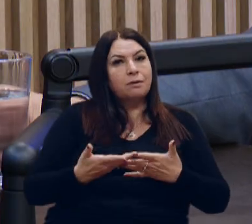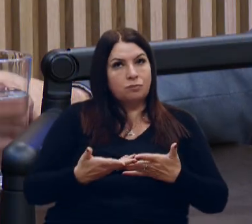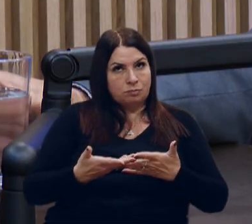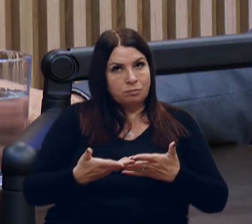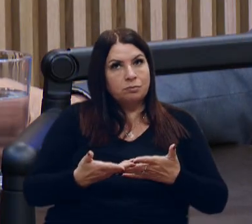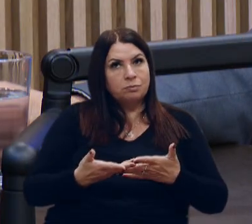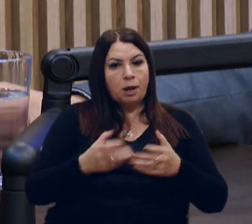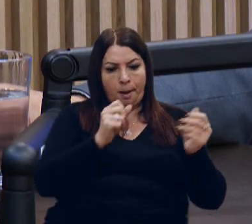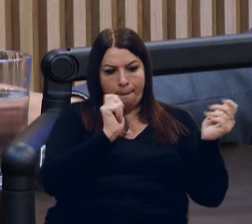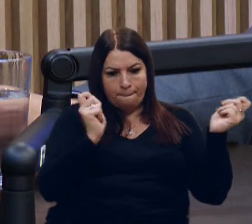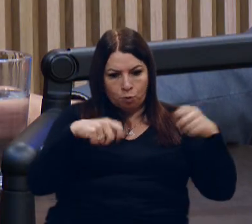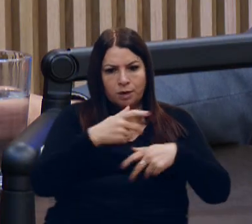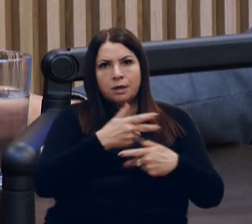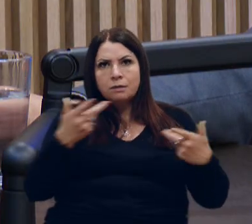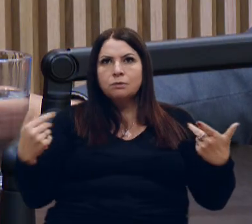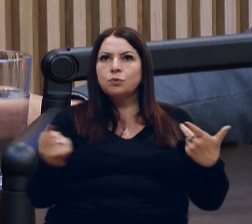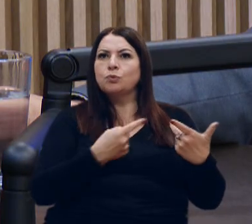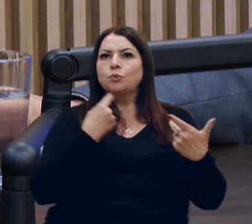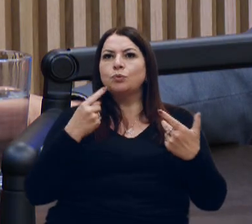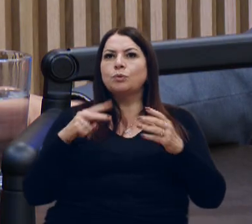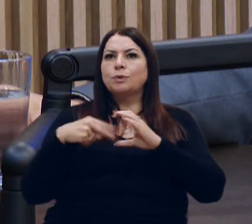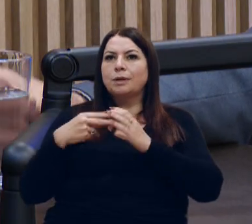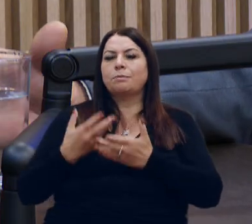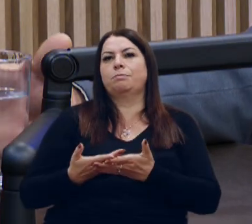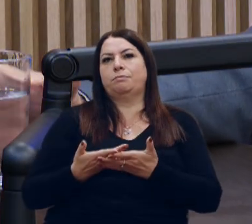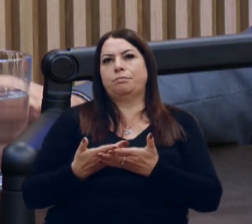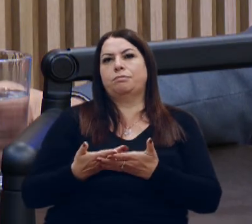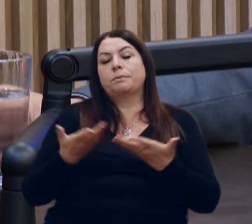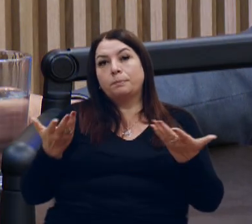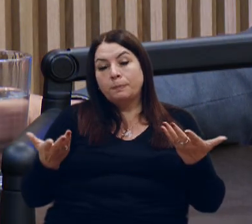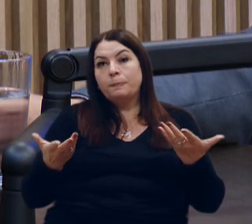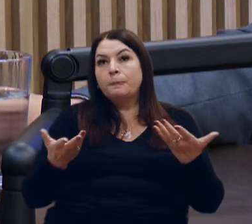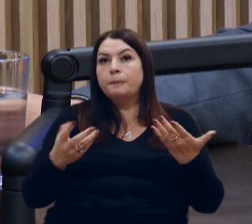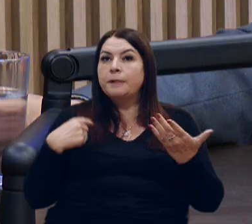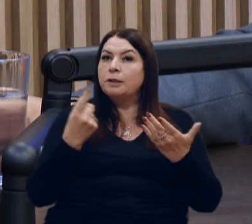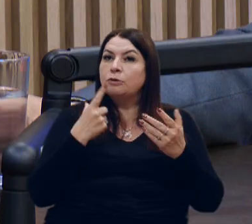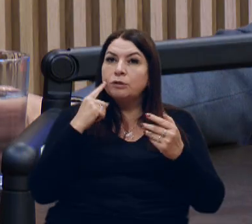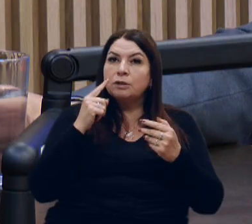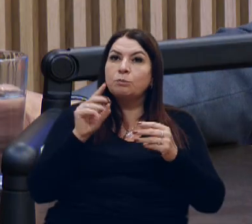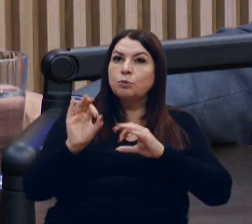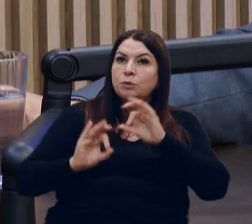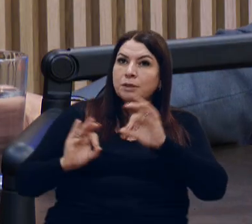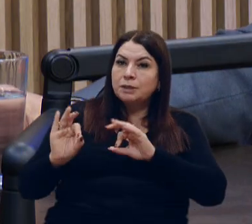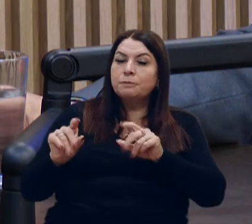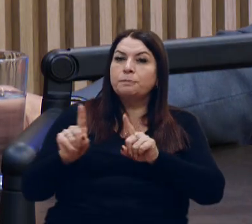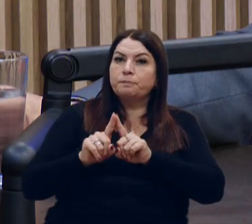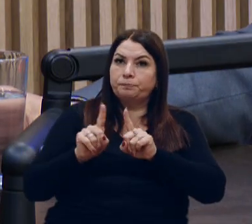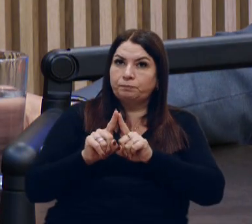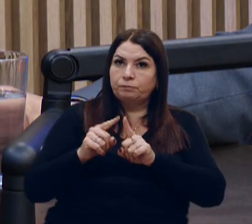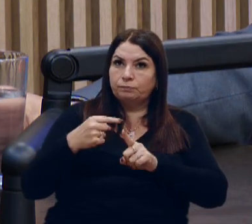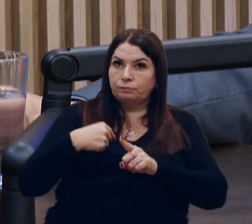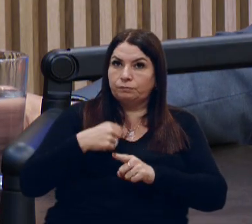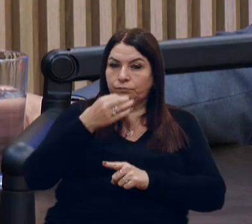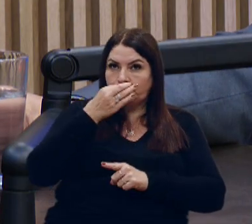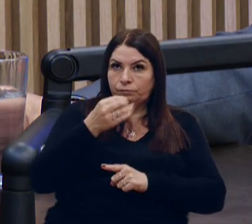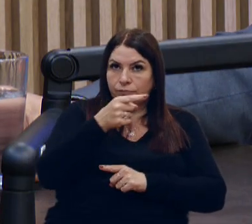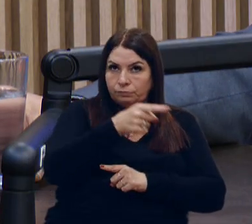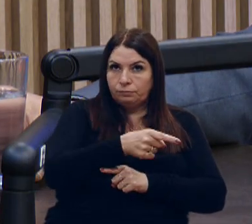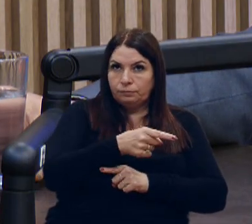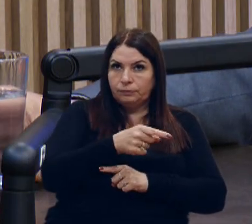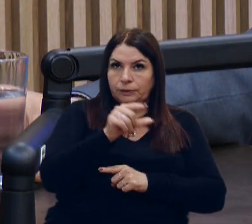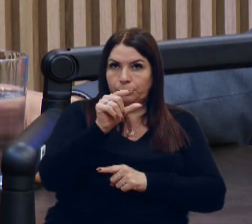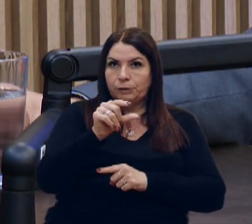capacidade e a potência, né, da Câmara de Vereadores. E o que nós estamos nos organizando também, e que eu sugeri nas